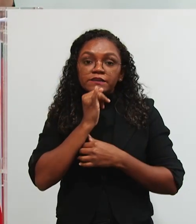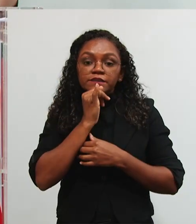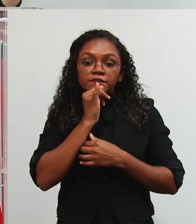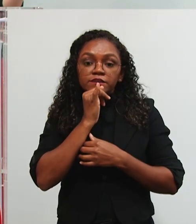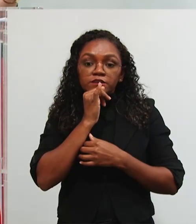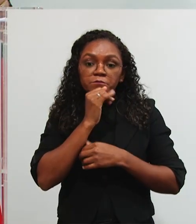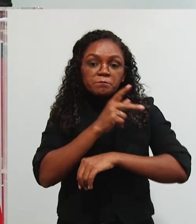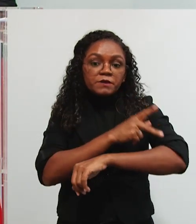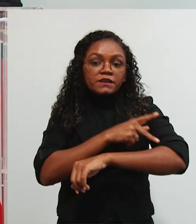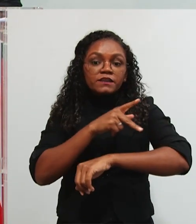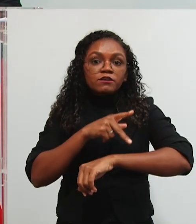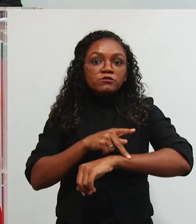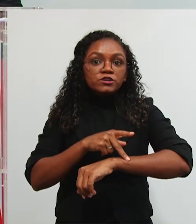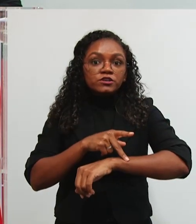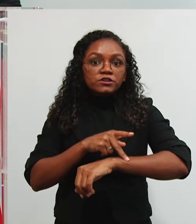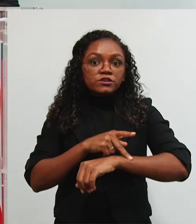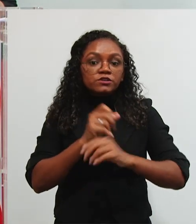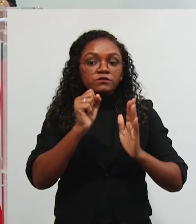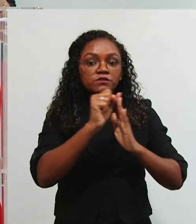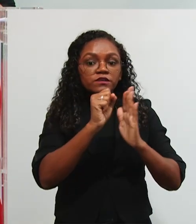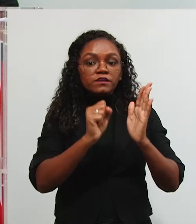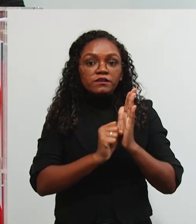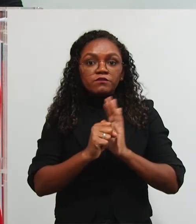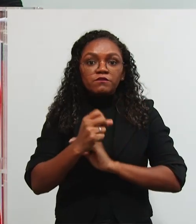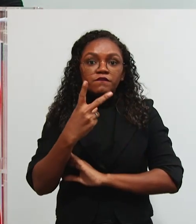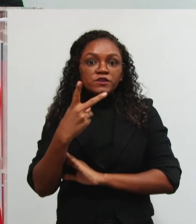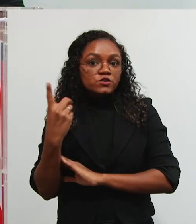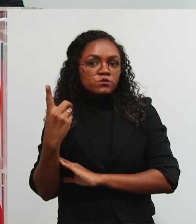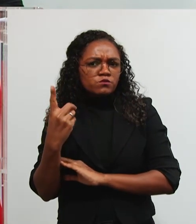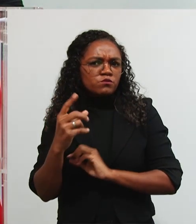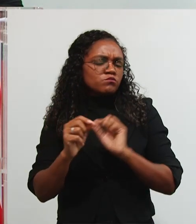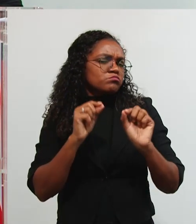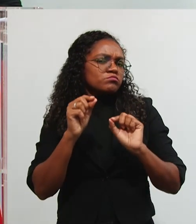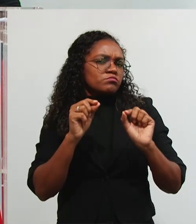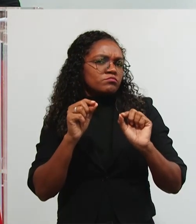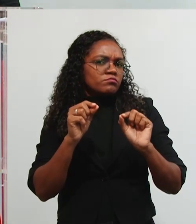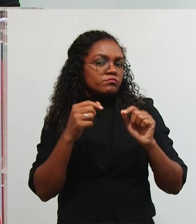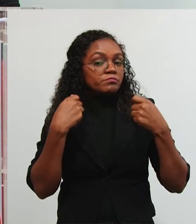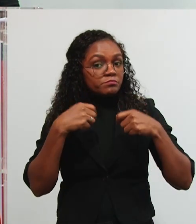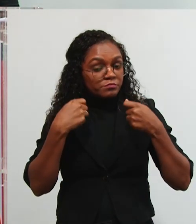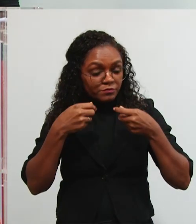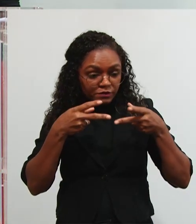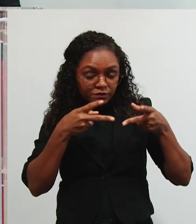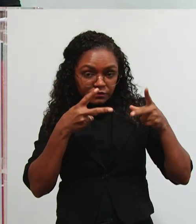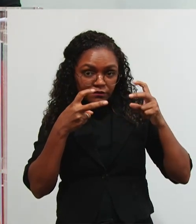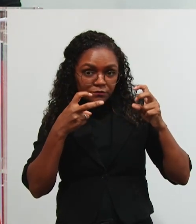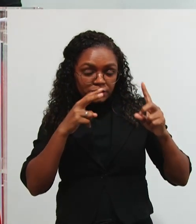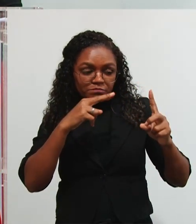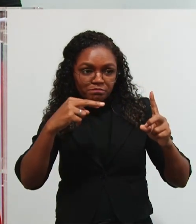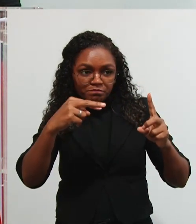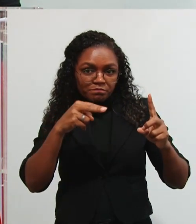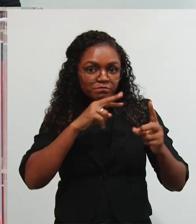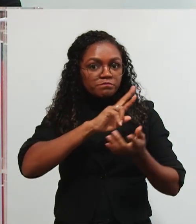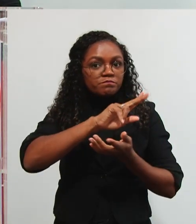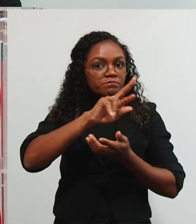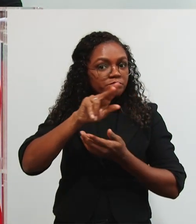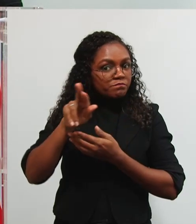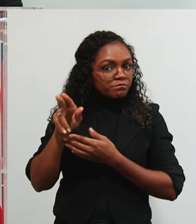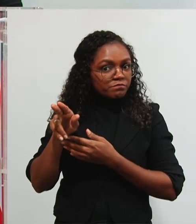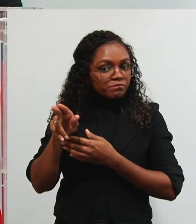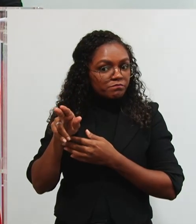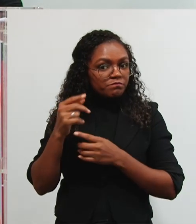o papel e o tipo de letra que a gente vai estar utilizando para fazer as atividades